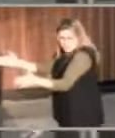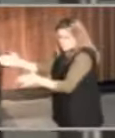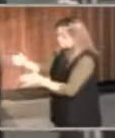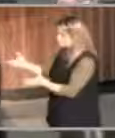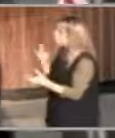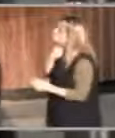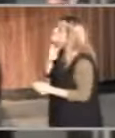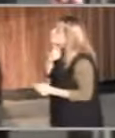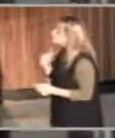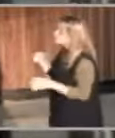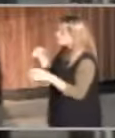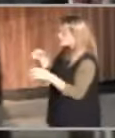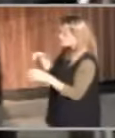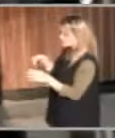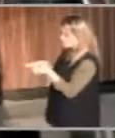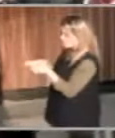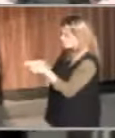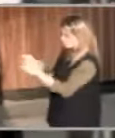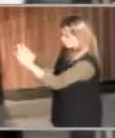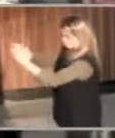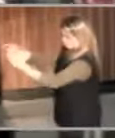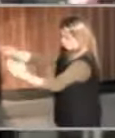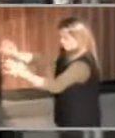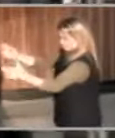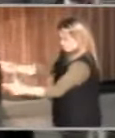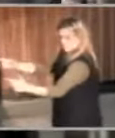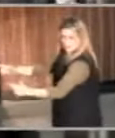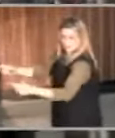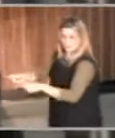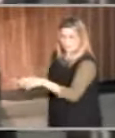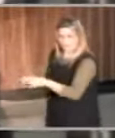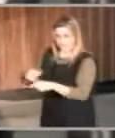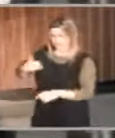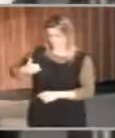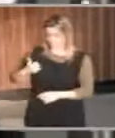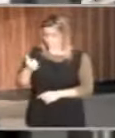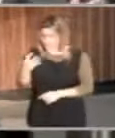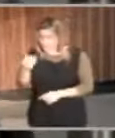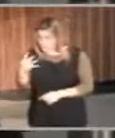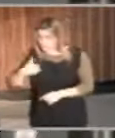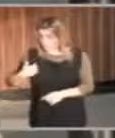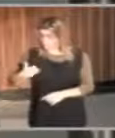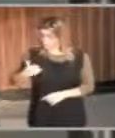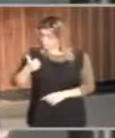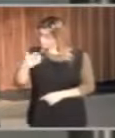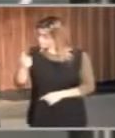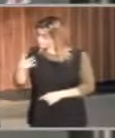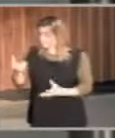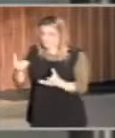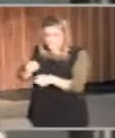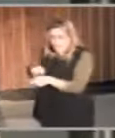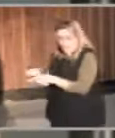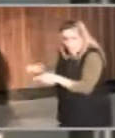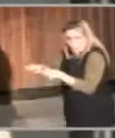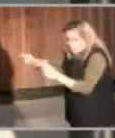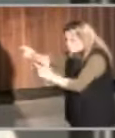vamos lá negociar o aluguel com 14 anos e assinar contrato com 14 anos você já viu isso? só Deus